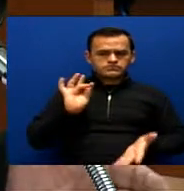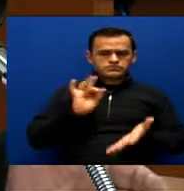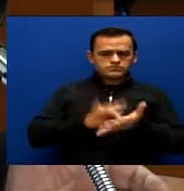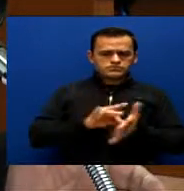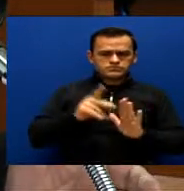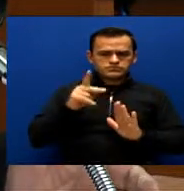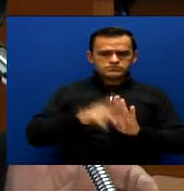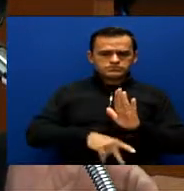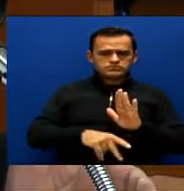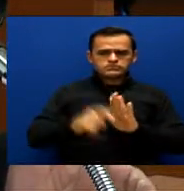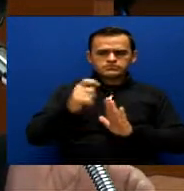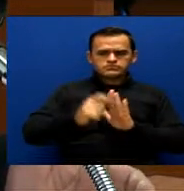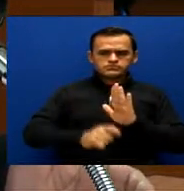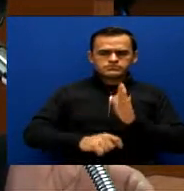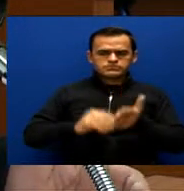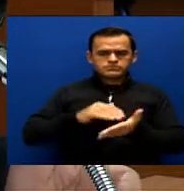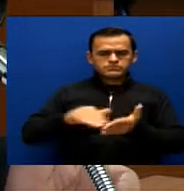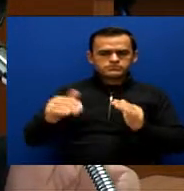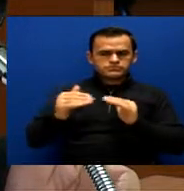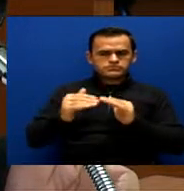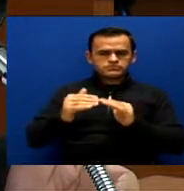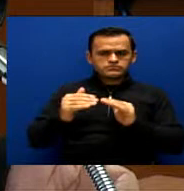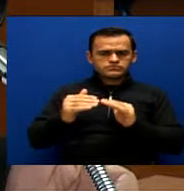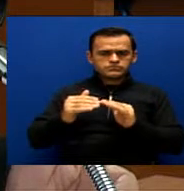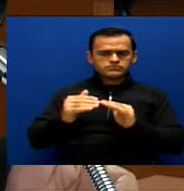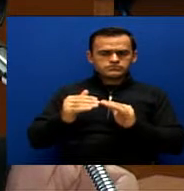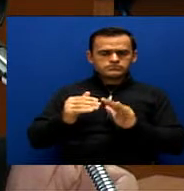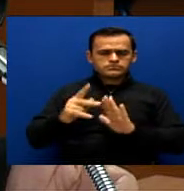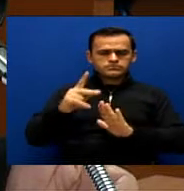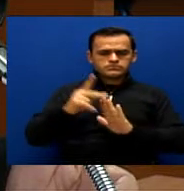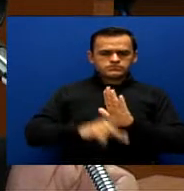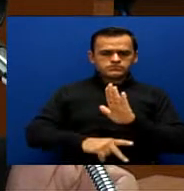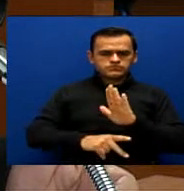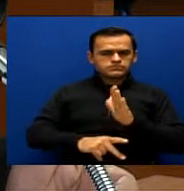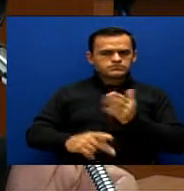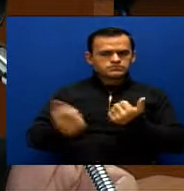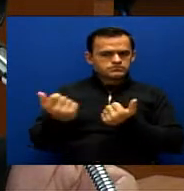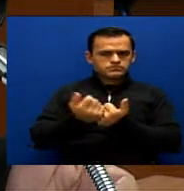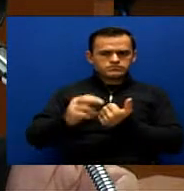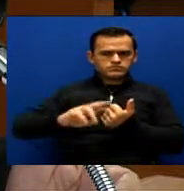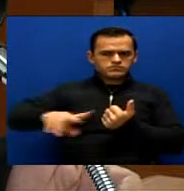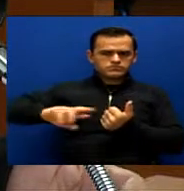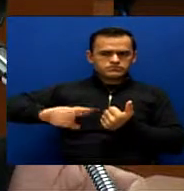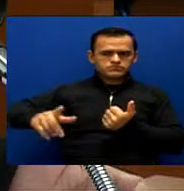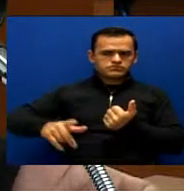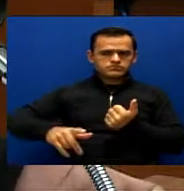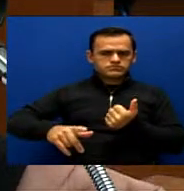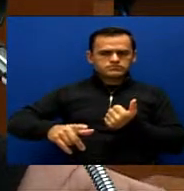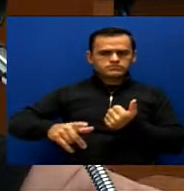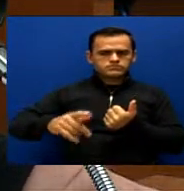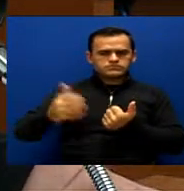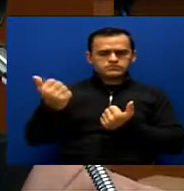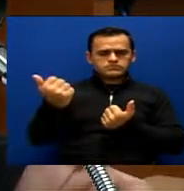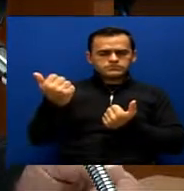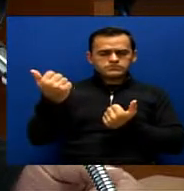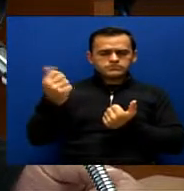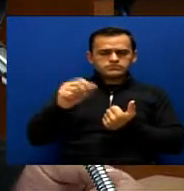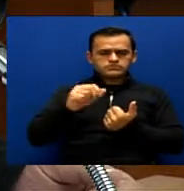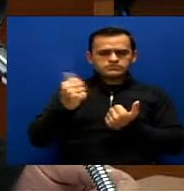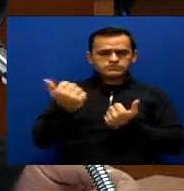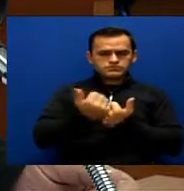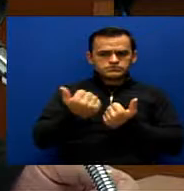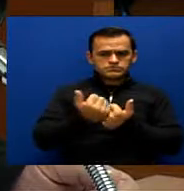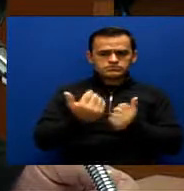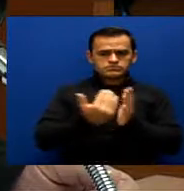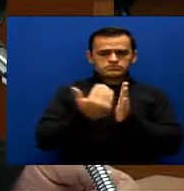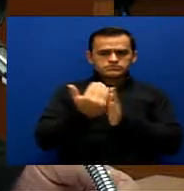da secretária já concordando. Não, sim, mas do original, né? Não do substitutivo. Não, do substitutivo, senão não vale. Substitutivo, tá. Né?